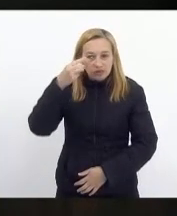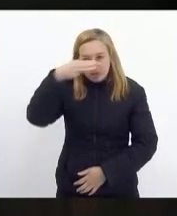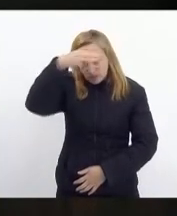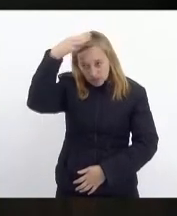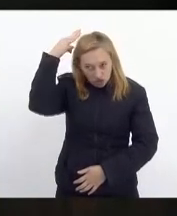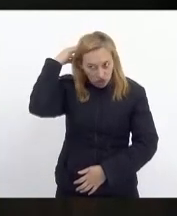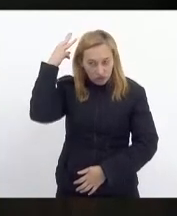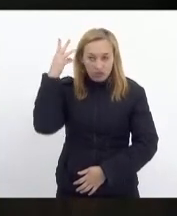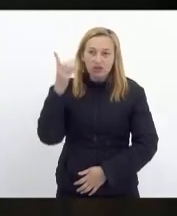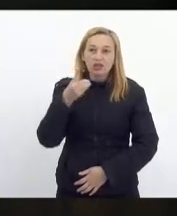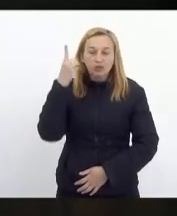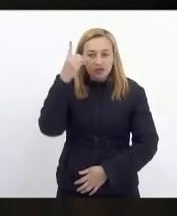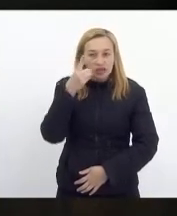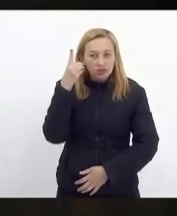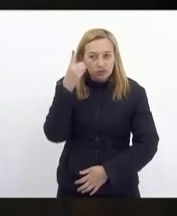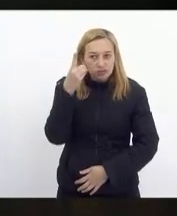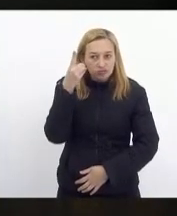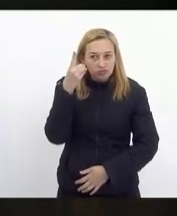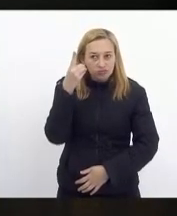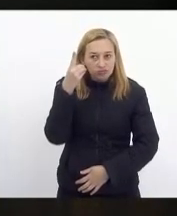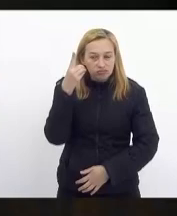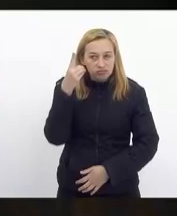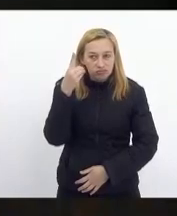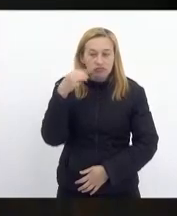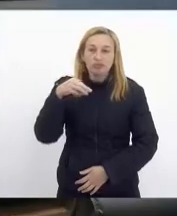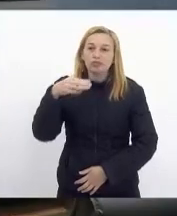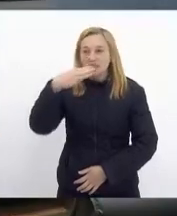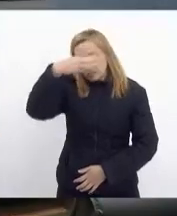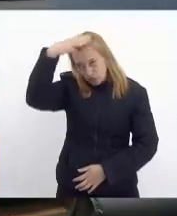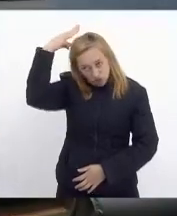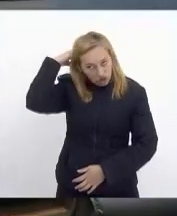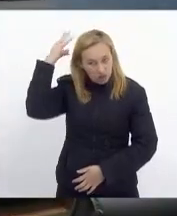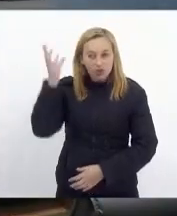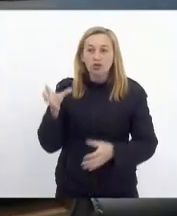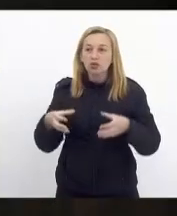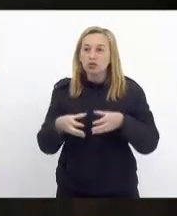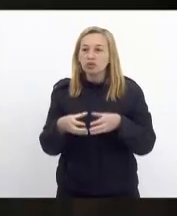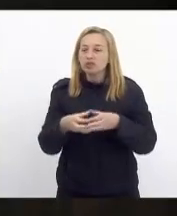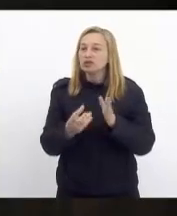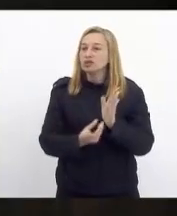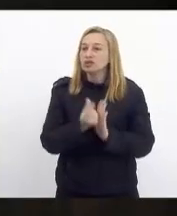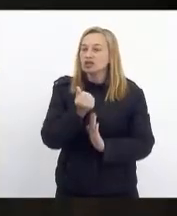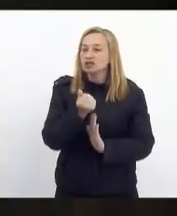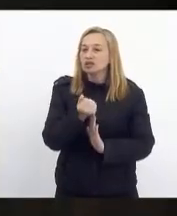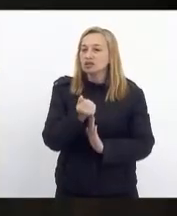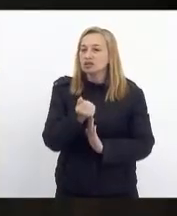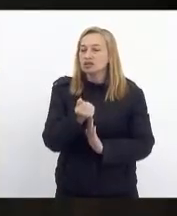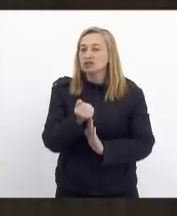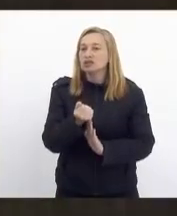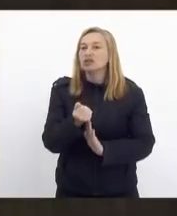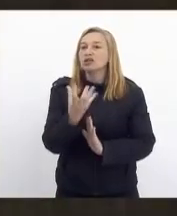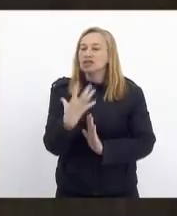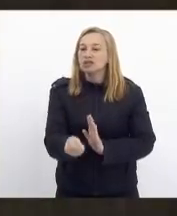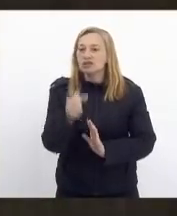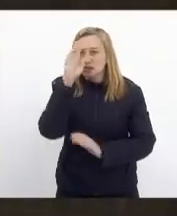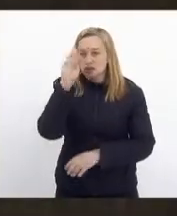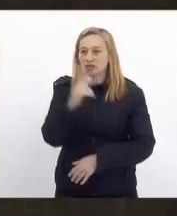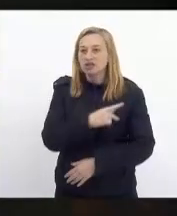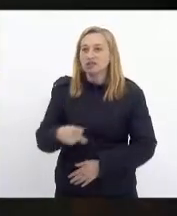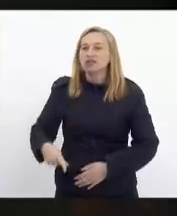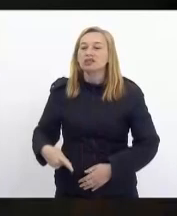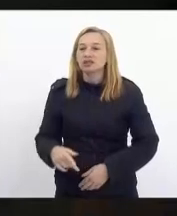deputado Márcio Pacheco, pela Comissão de Orçamento e Finanças. Parecia favorável, presidente.